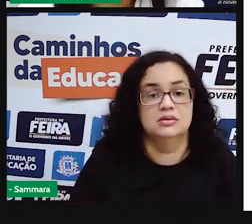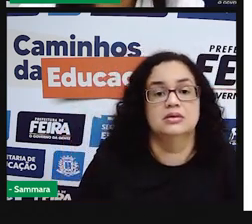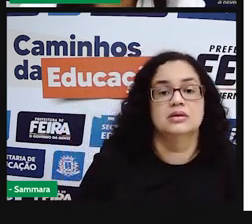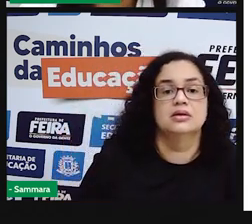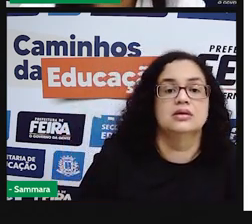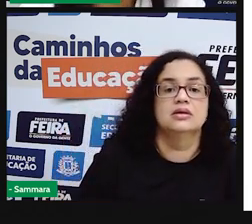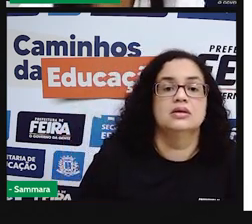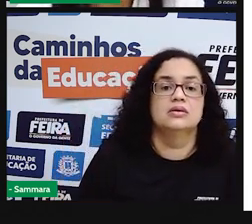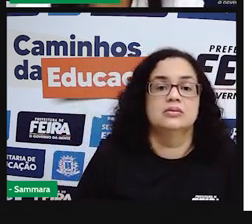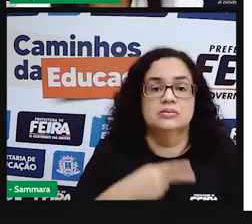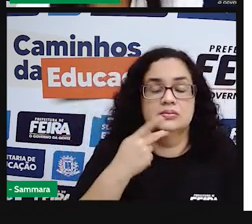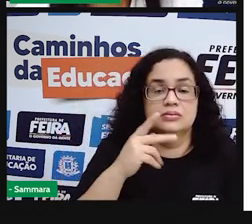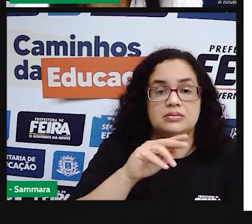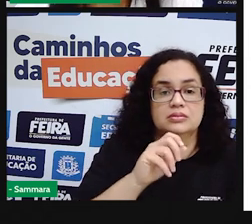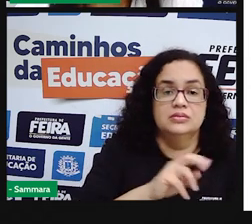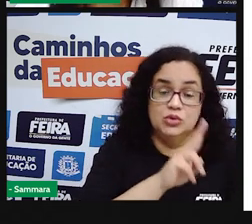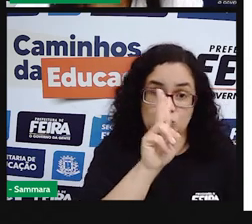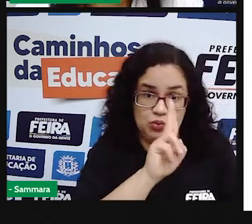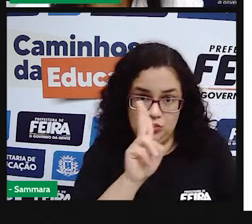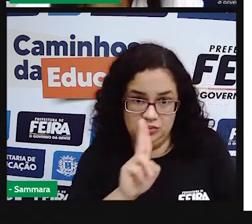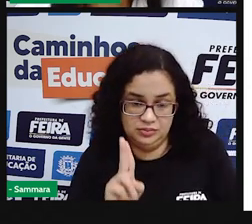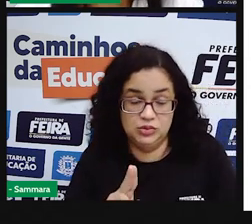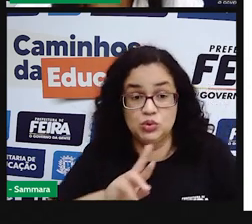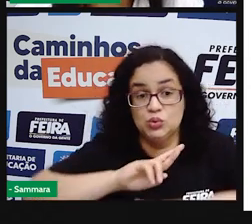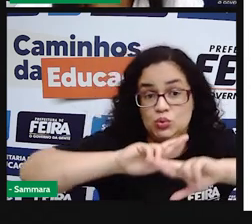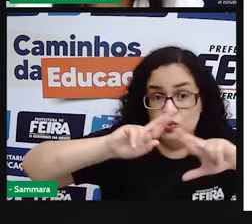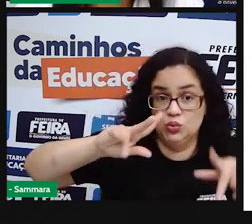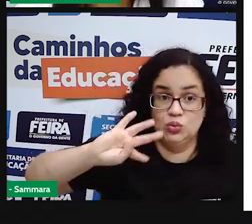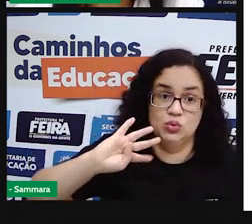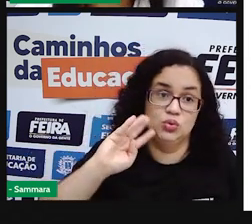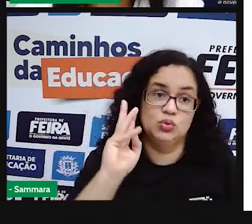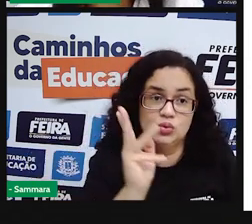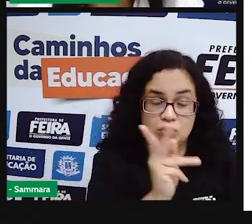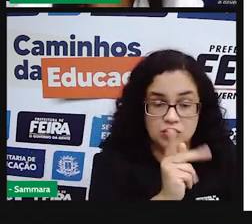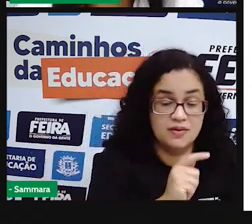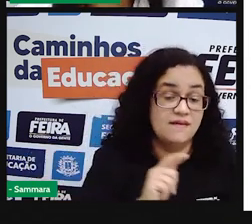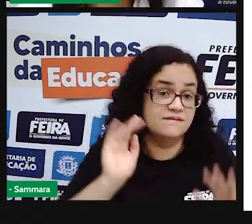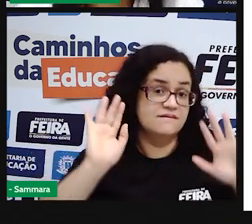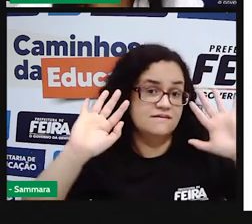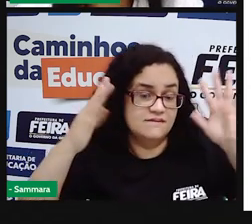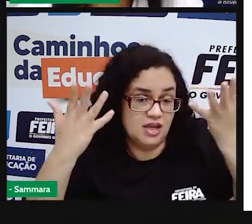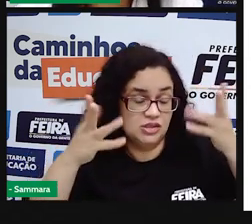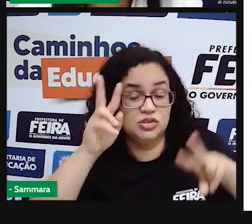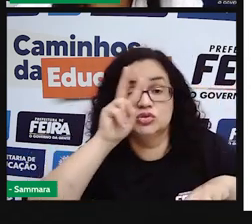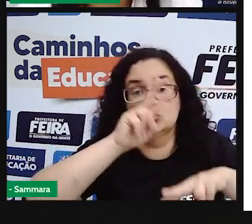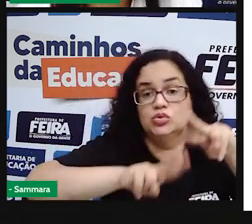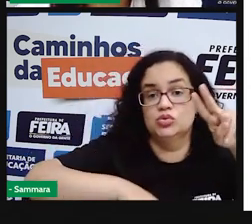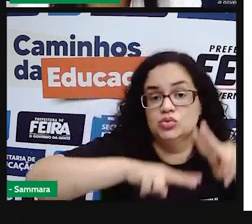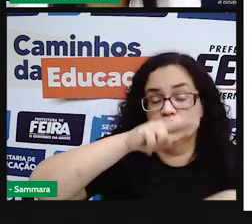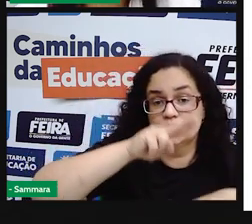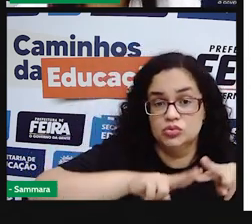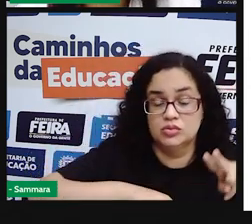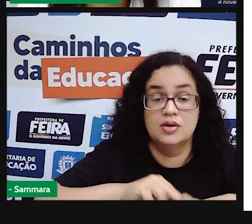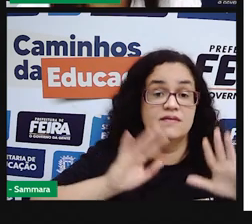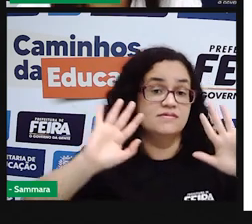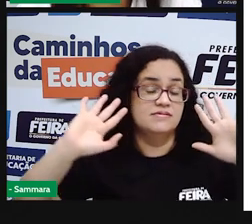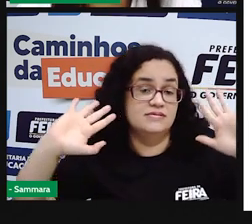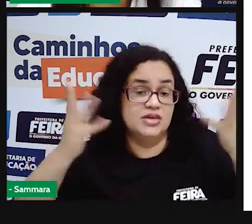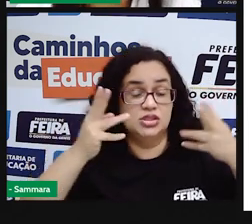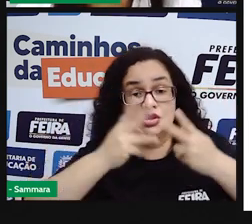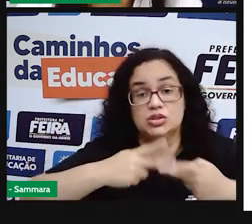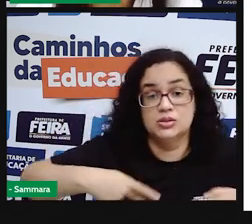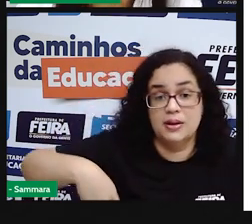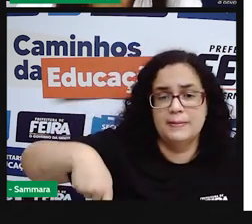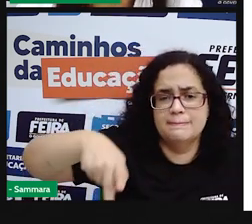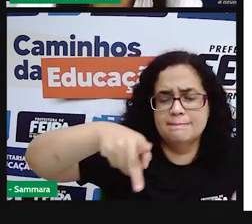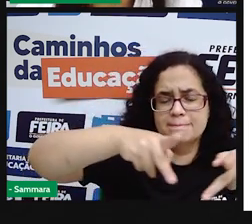vis-à-vis, avantu. Tudo isso faz da festa junina uma das festas populares